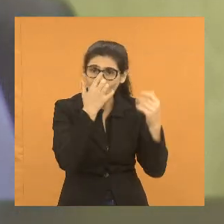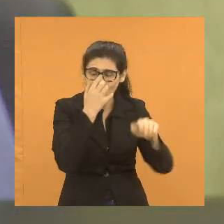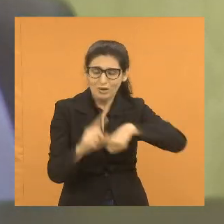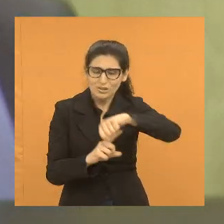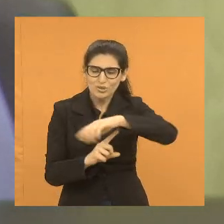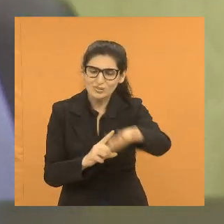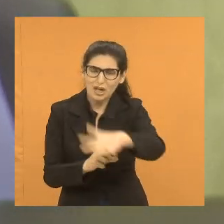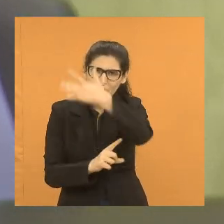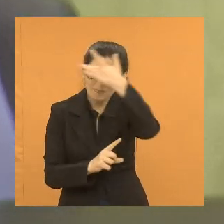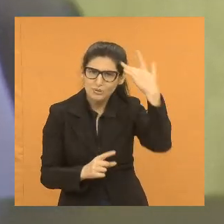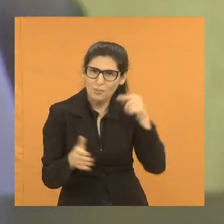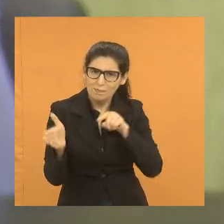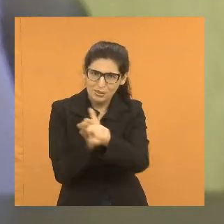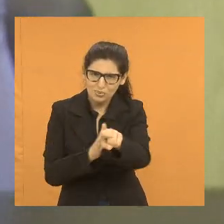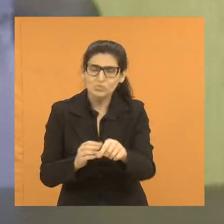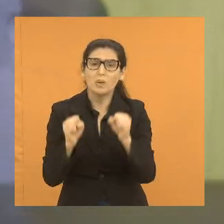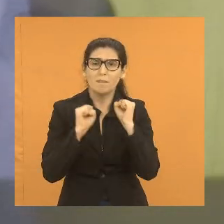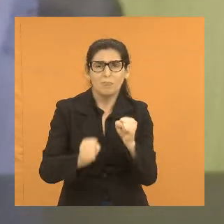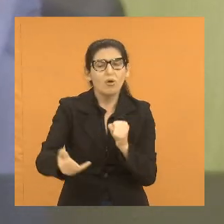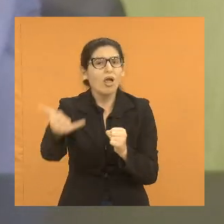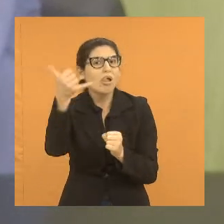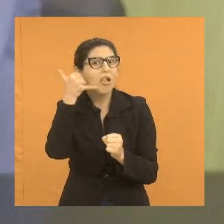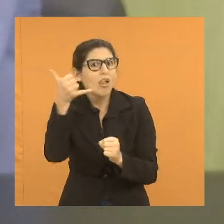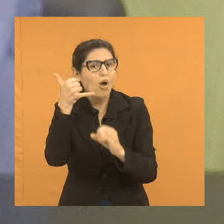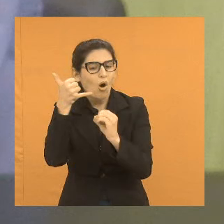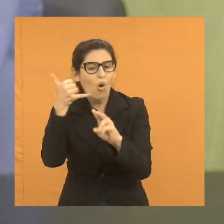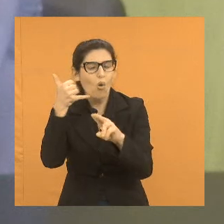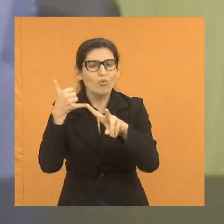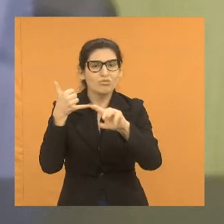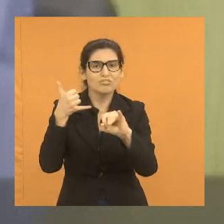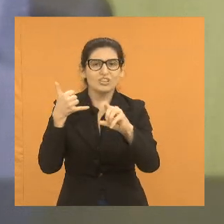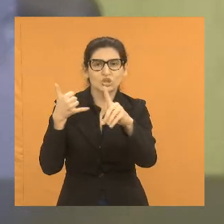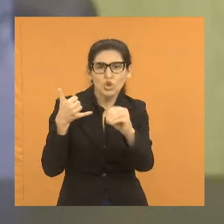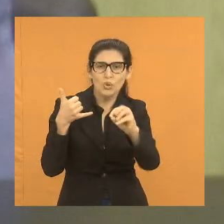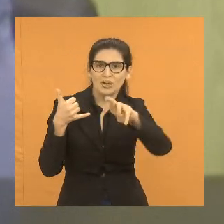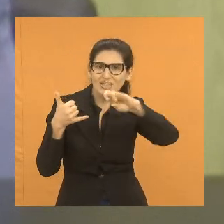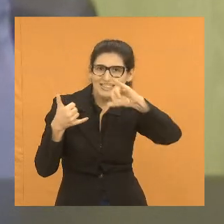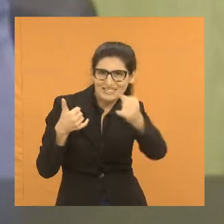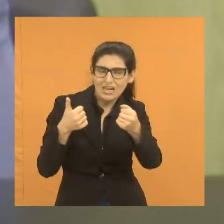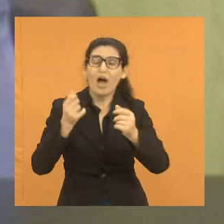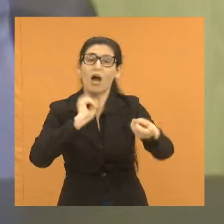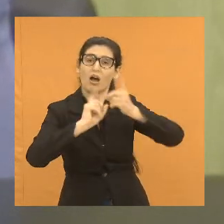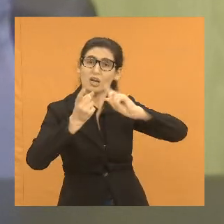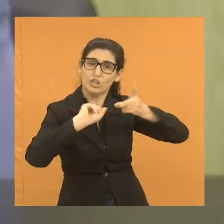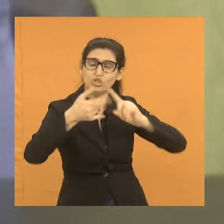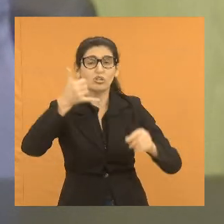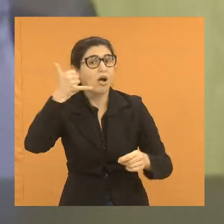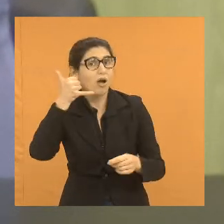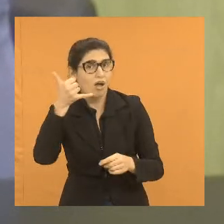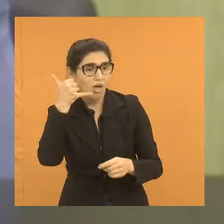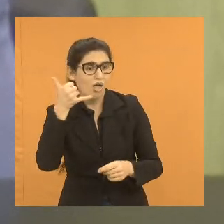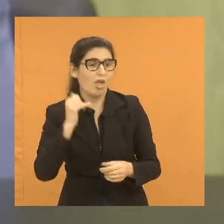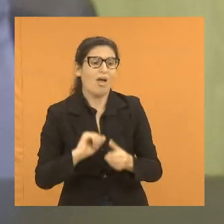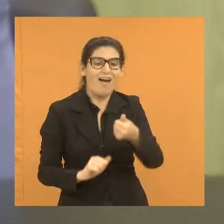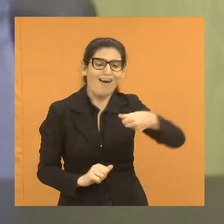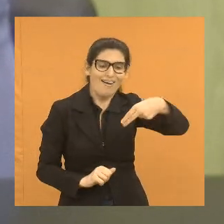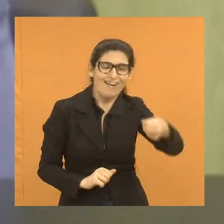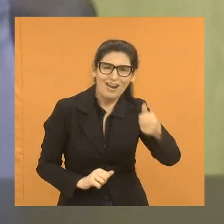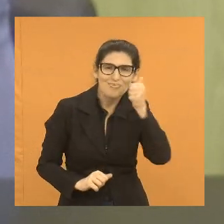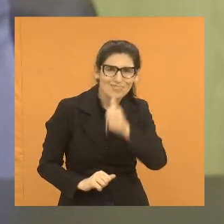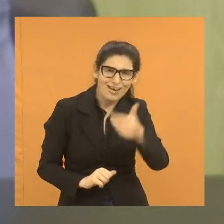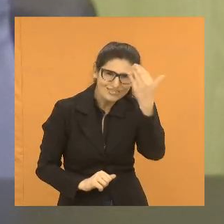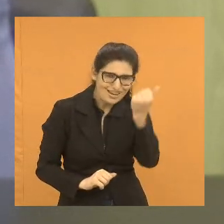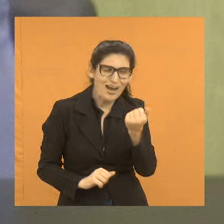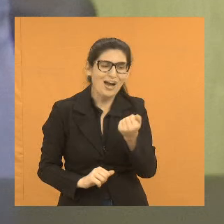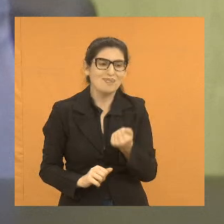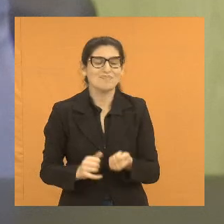alguma sugestão. A gente tem uma ouvidoria. Quando tiver críticas, a ouvidoria é o caminho, né? A Ana está sentadinha ali, a